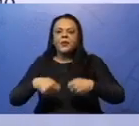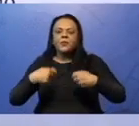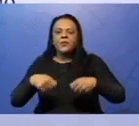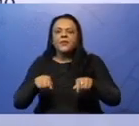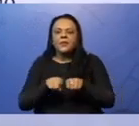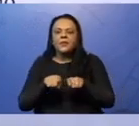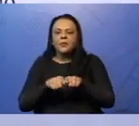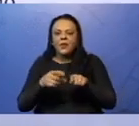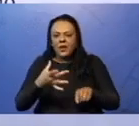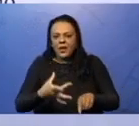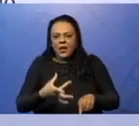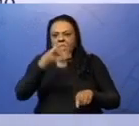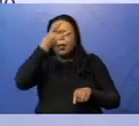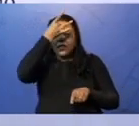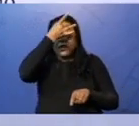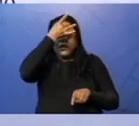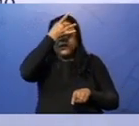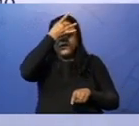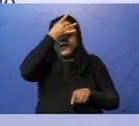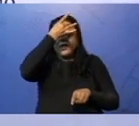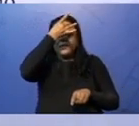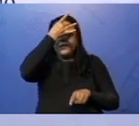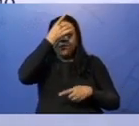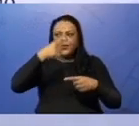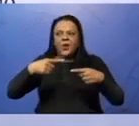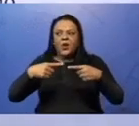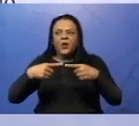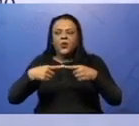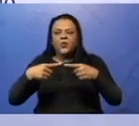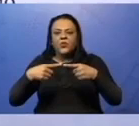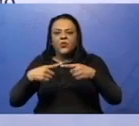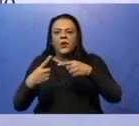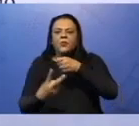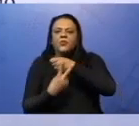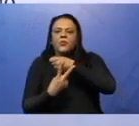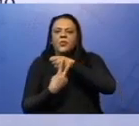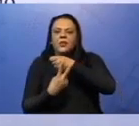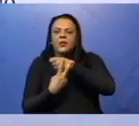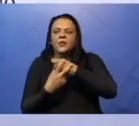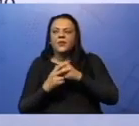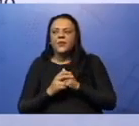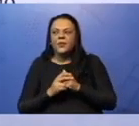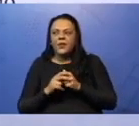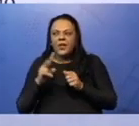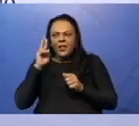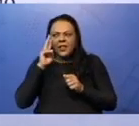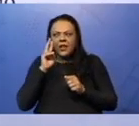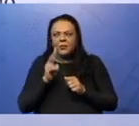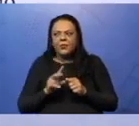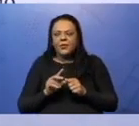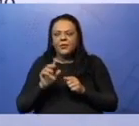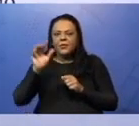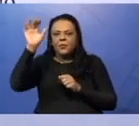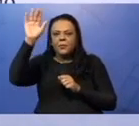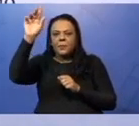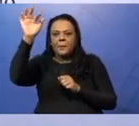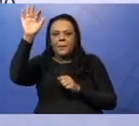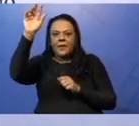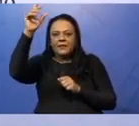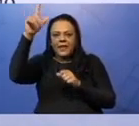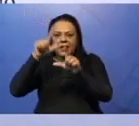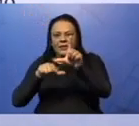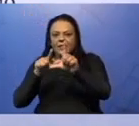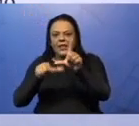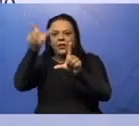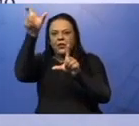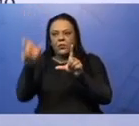da sigla, festa, PPCVV, certo? Se você lembrar, cada letra corresponde a um verbo. Nós vimos que o predicativo